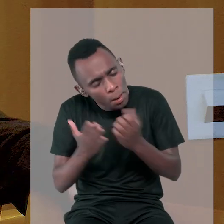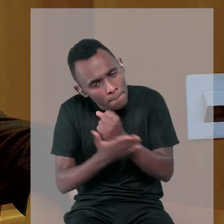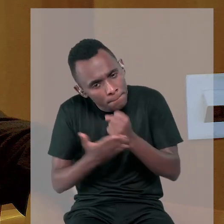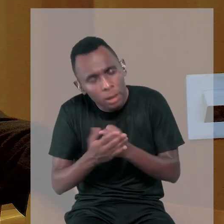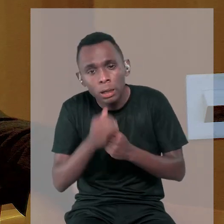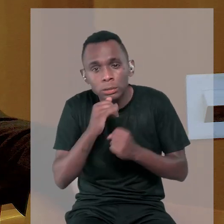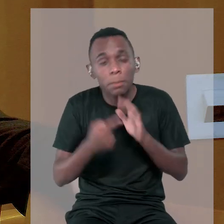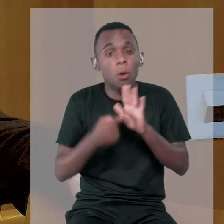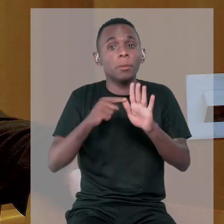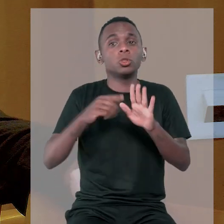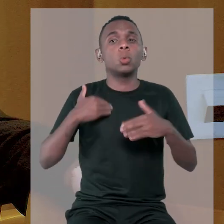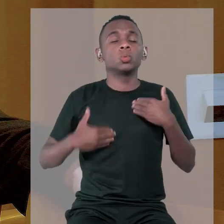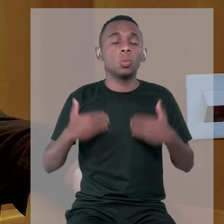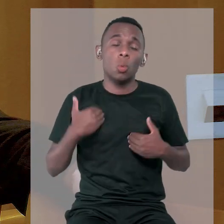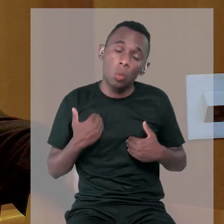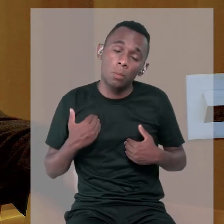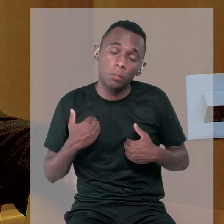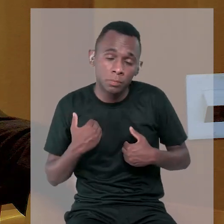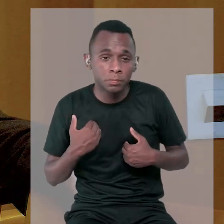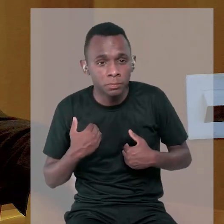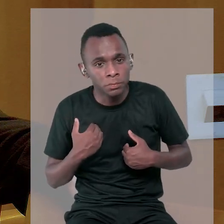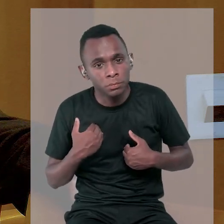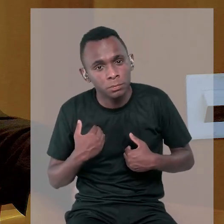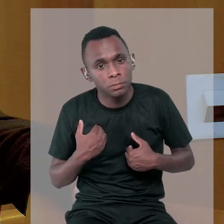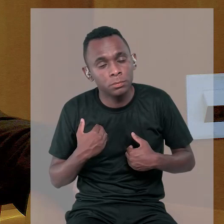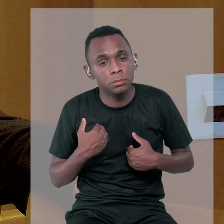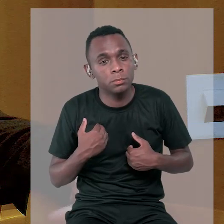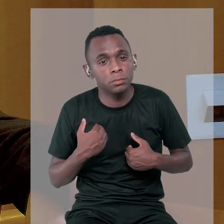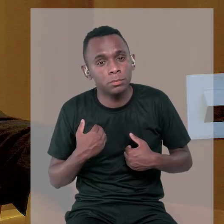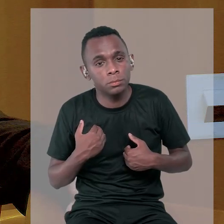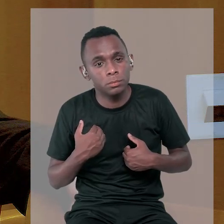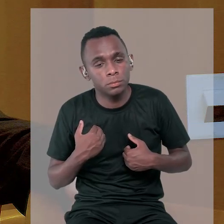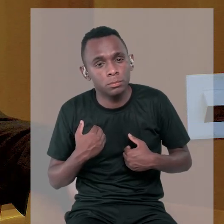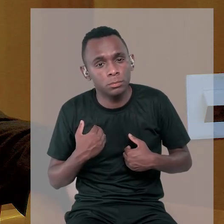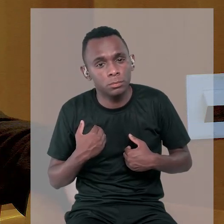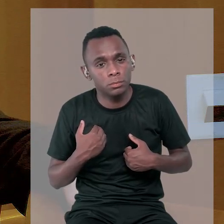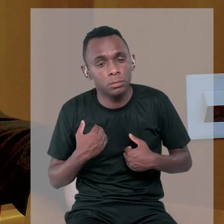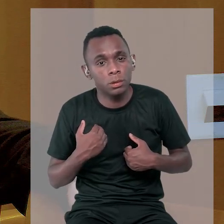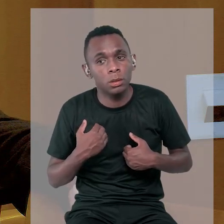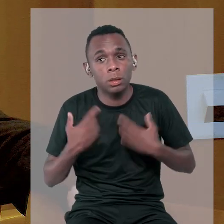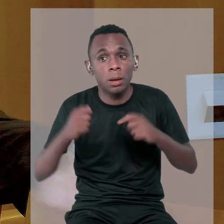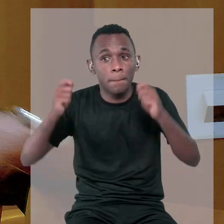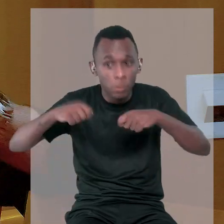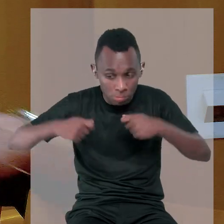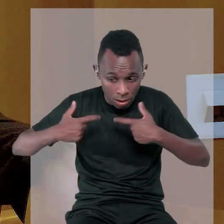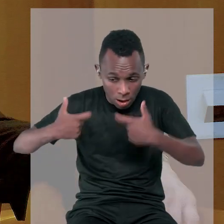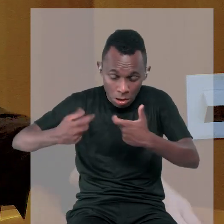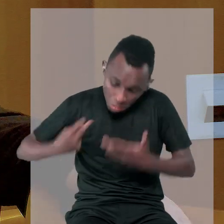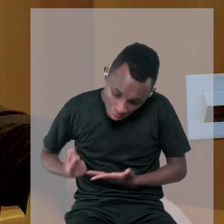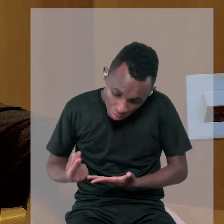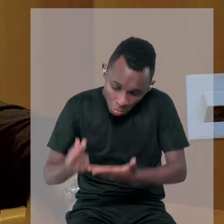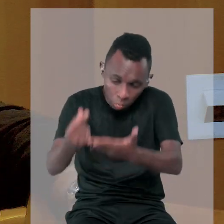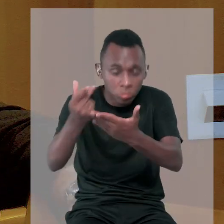corpos, como a questão da possibilidade da guerra absoluta, e agora mesmo